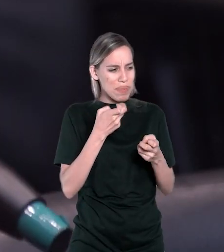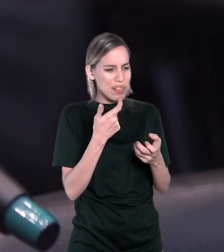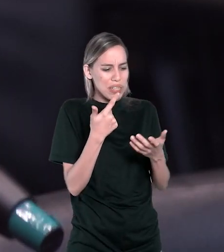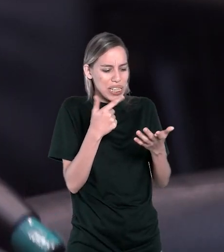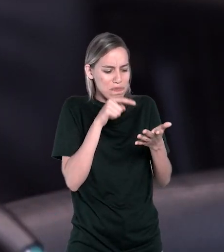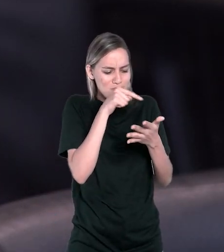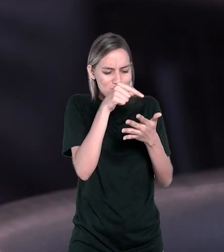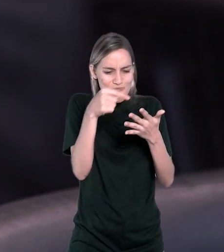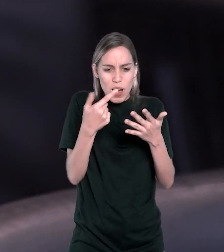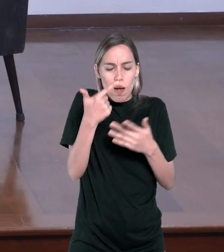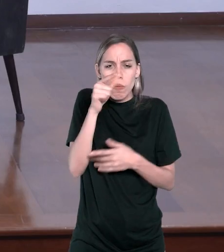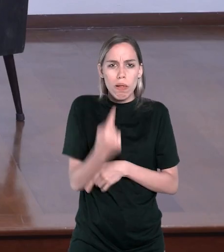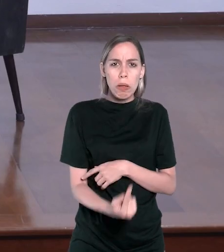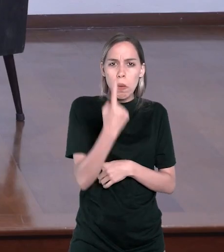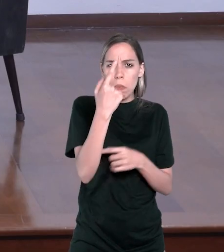difícil escolher.